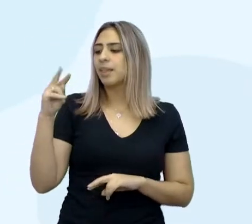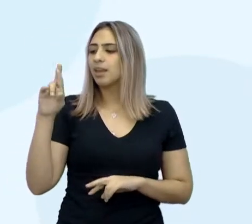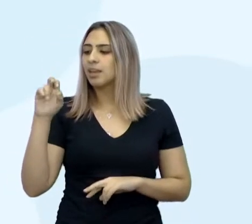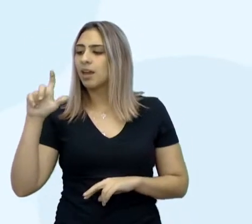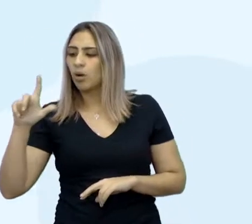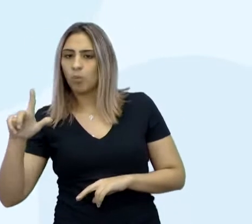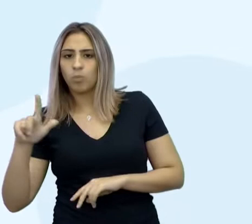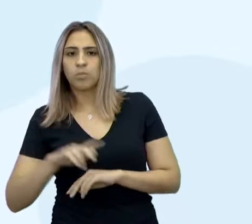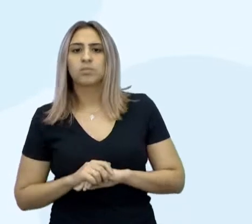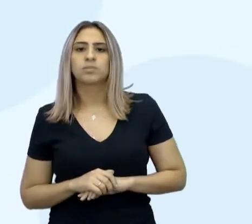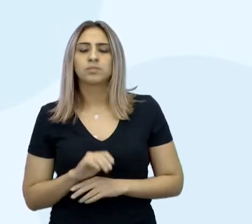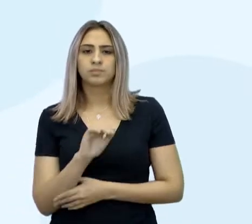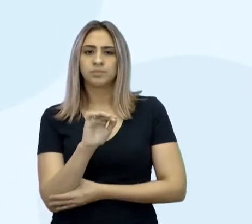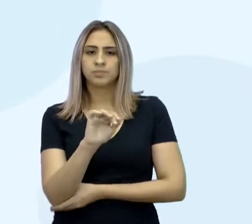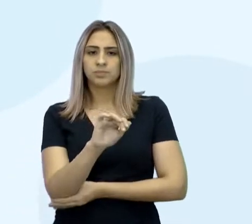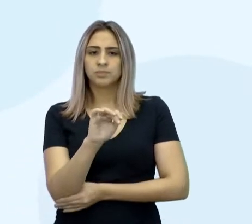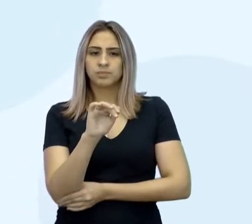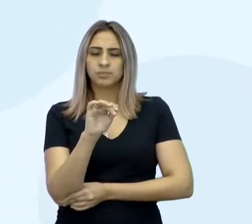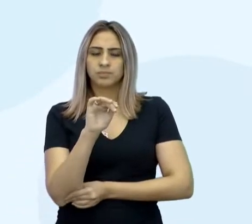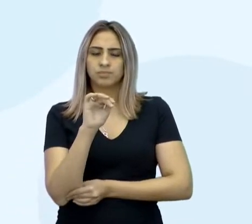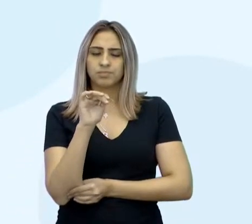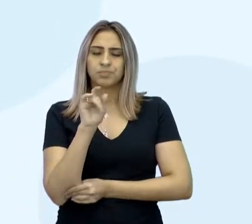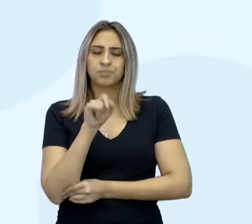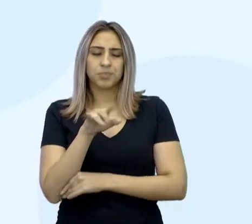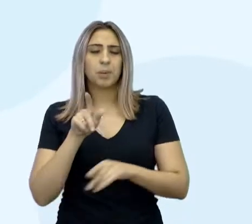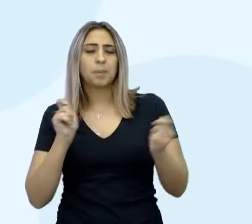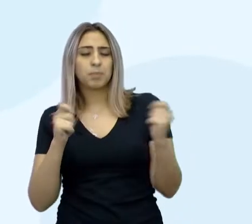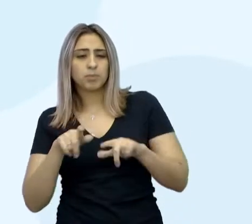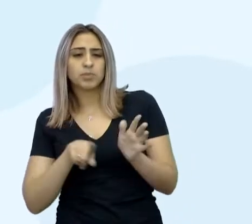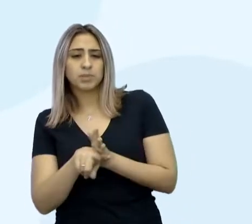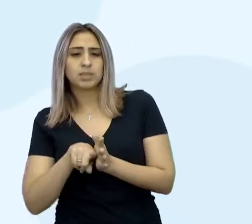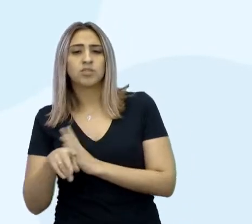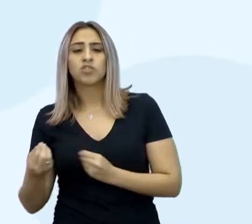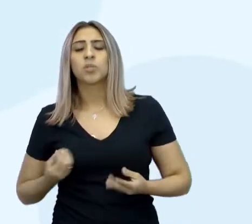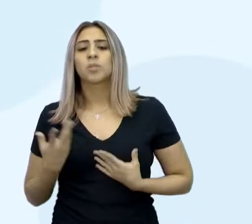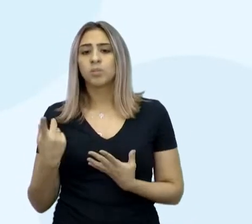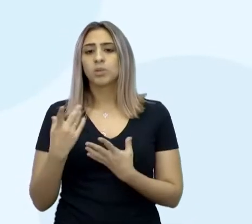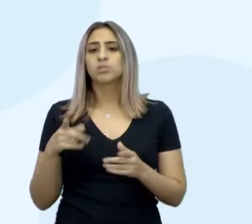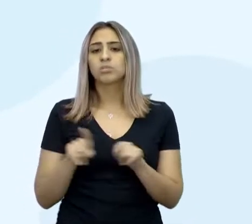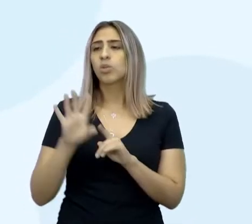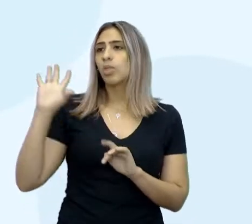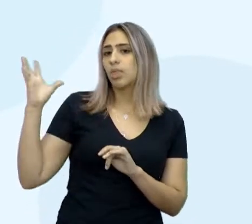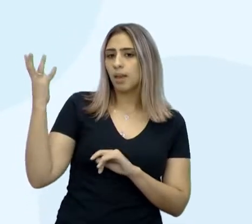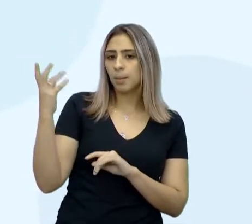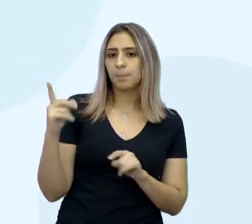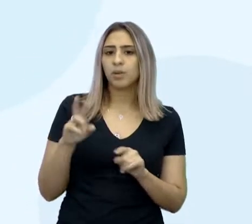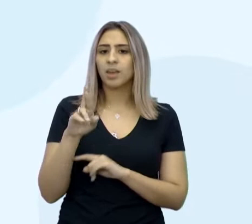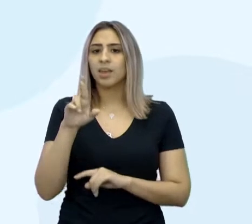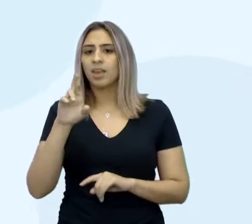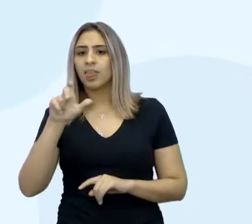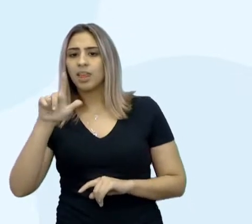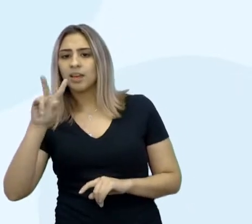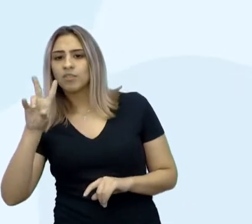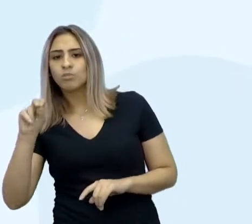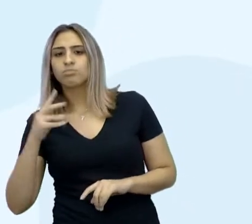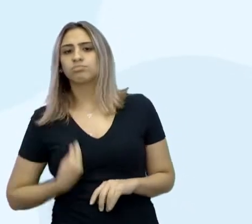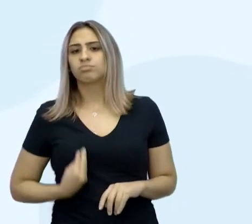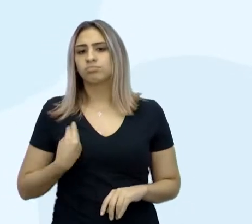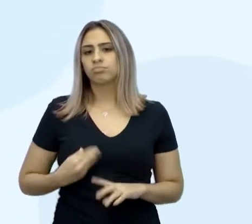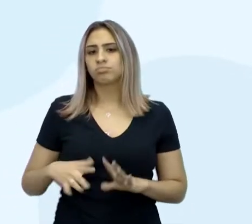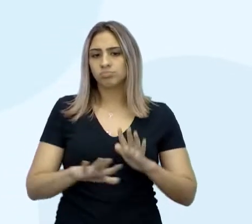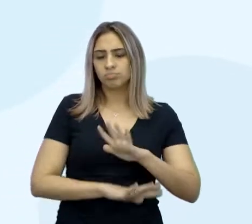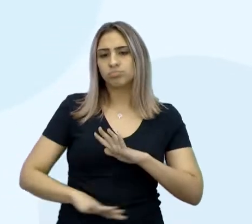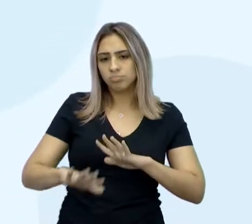imateriais. Se possível, pesquise informações sobre o clima, o relevo, se existem